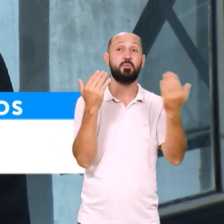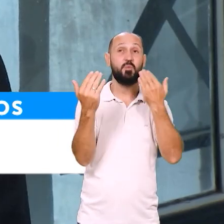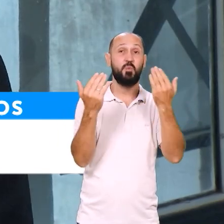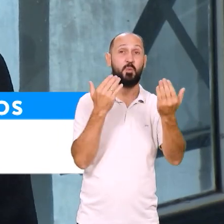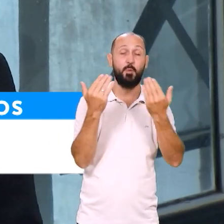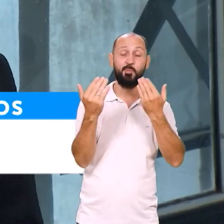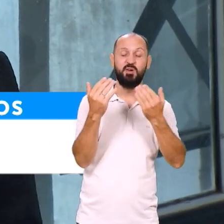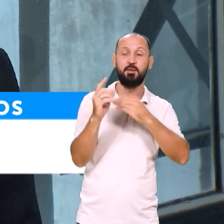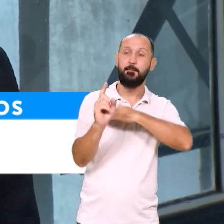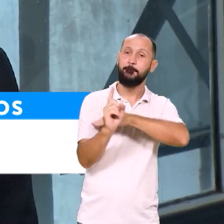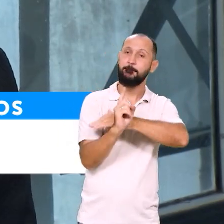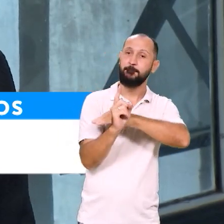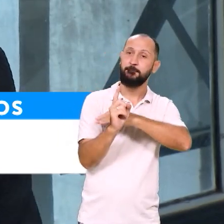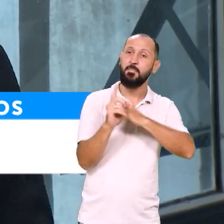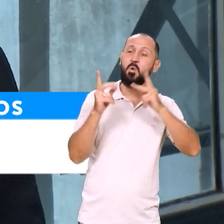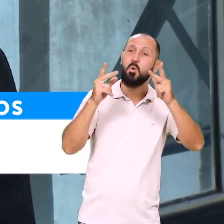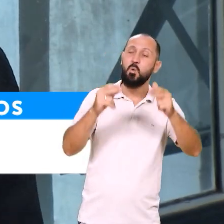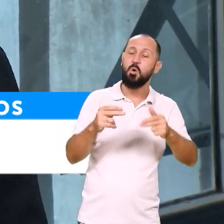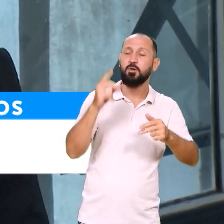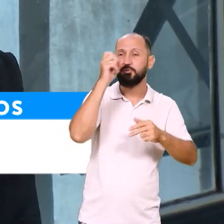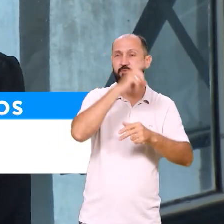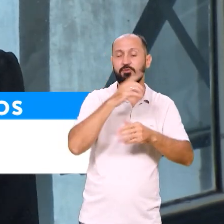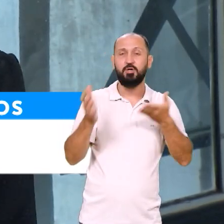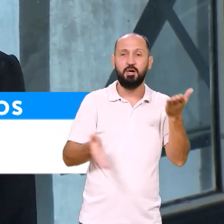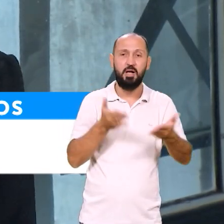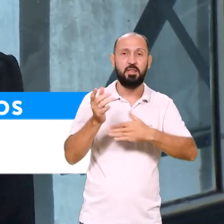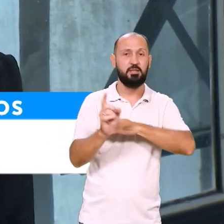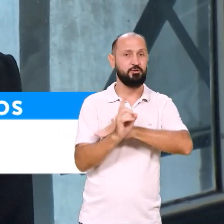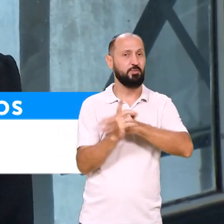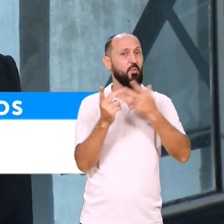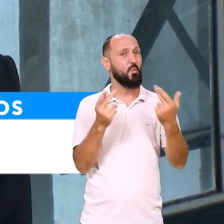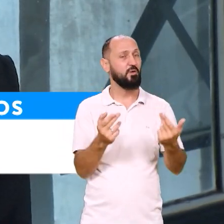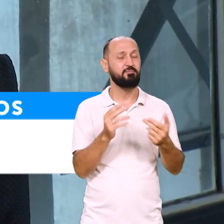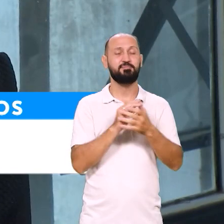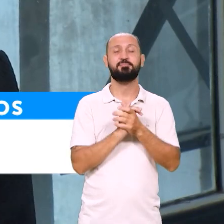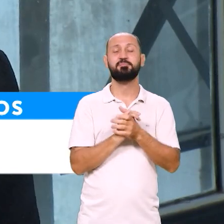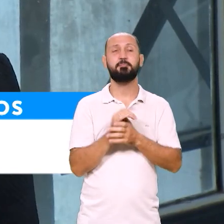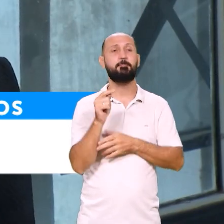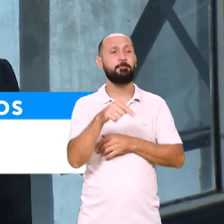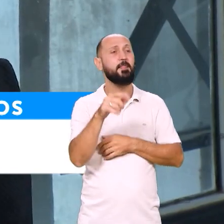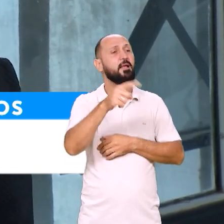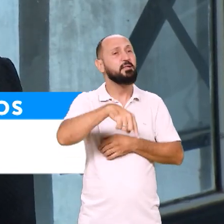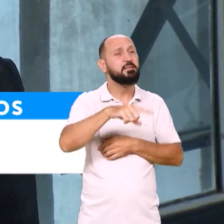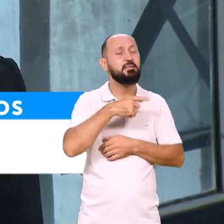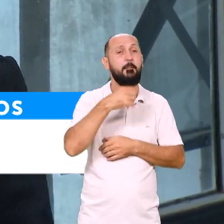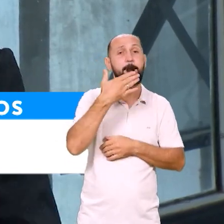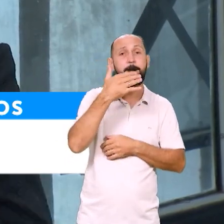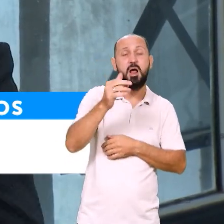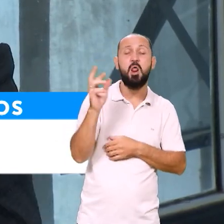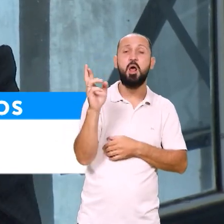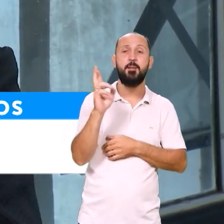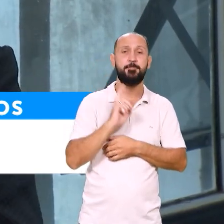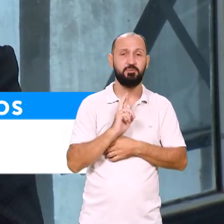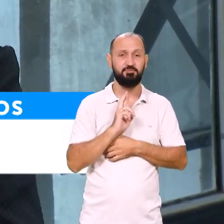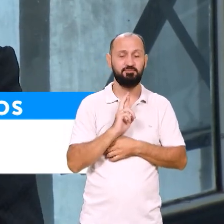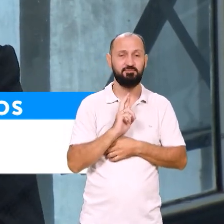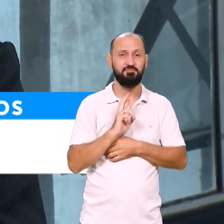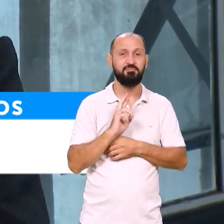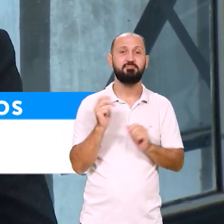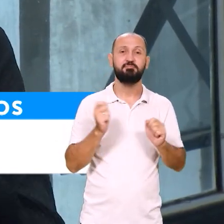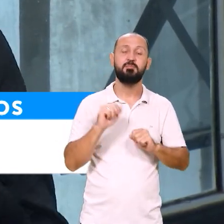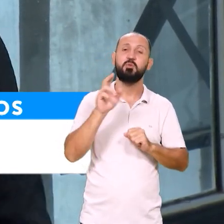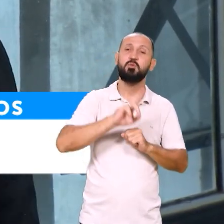estamos comparando pacientes com a mesma complexidade assistencial. E aqueles que têm os melhores